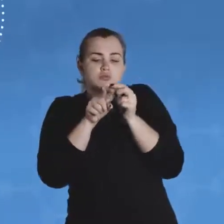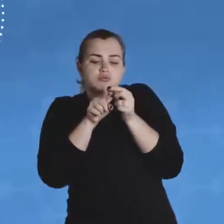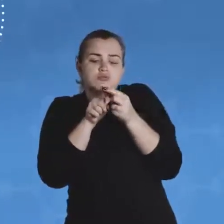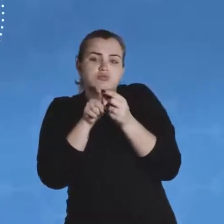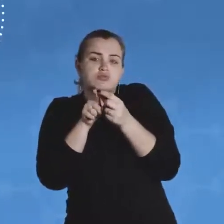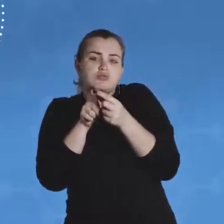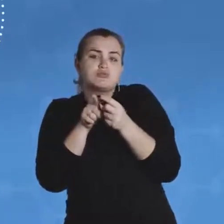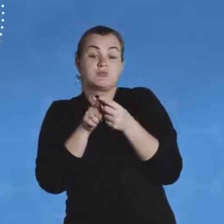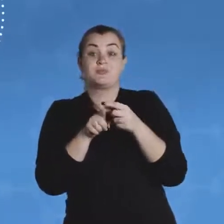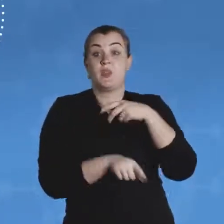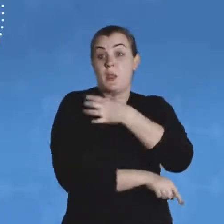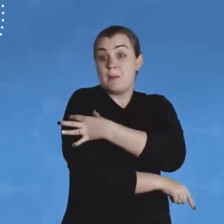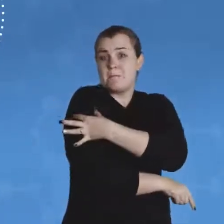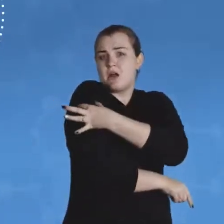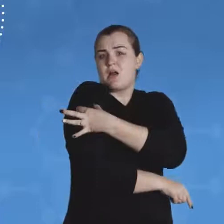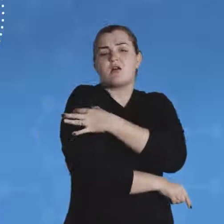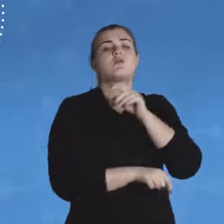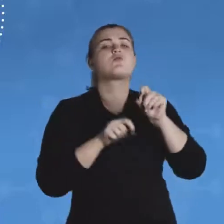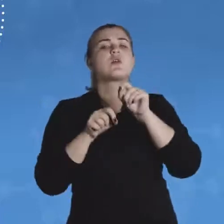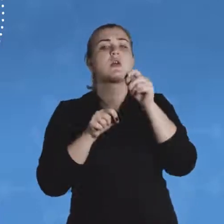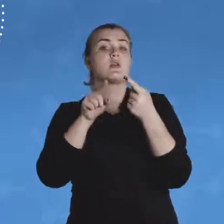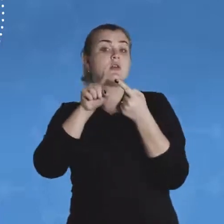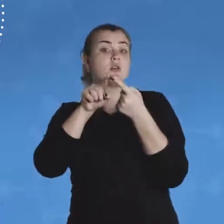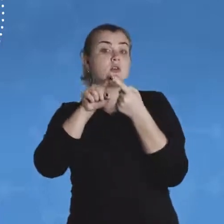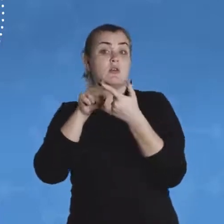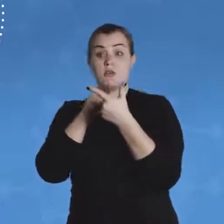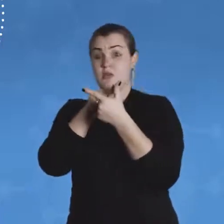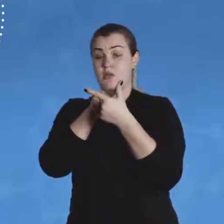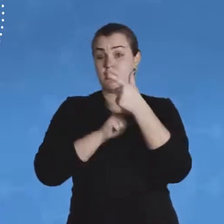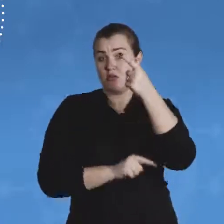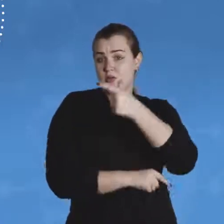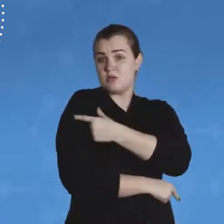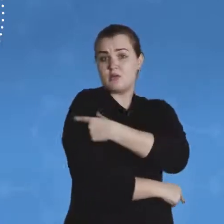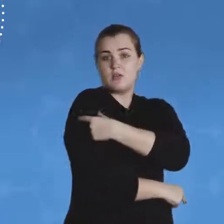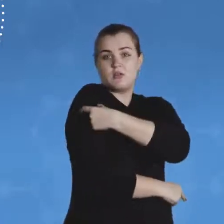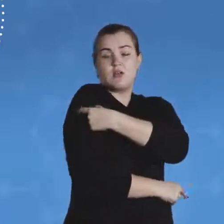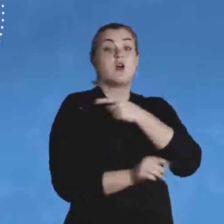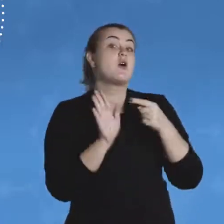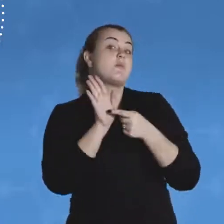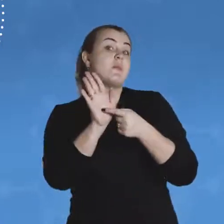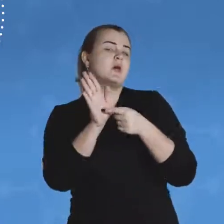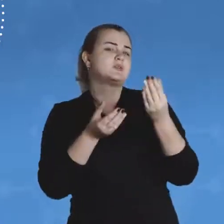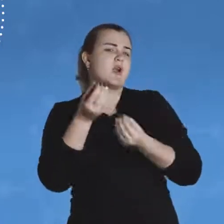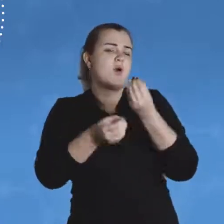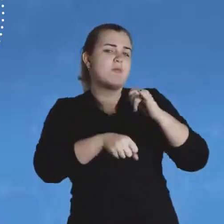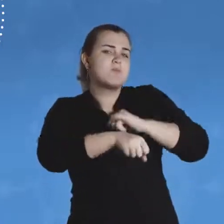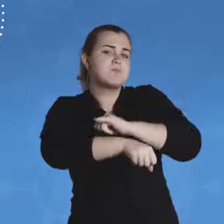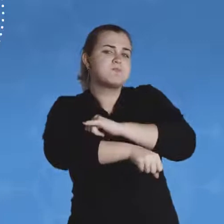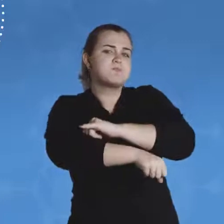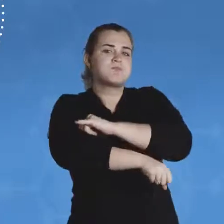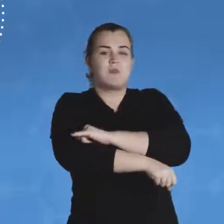tanto falamos é feita com os dedos indicador e polegar e serve para mostrar o tecido subcutâneo no momento da